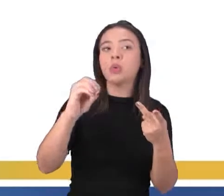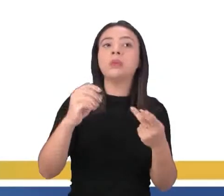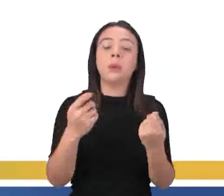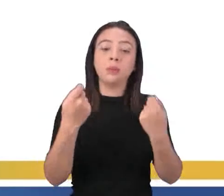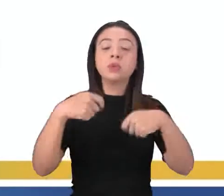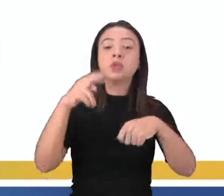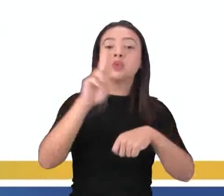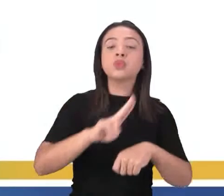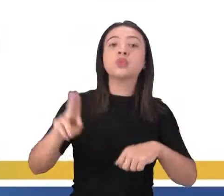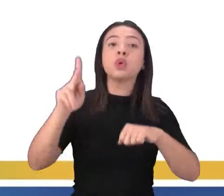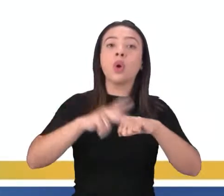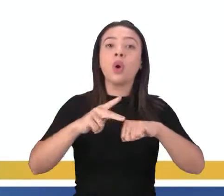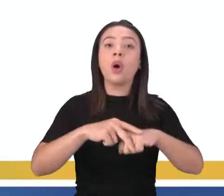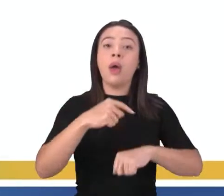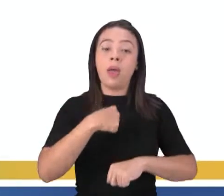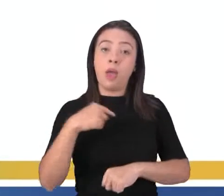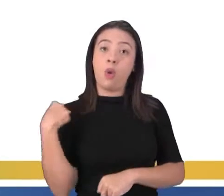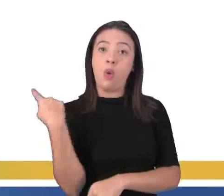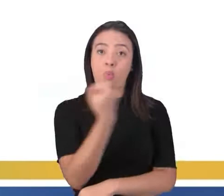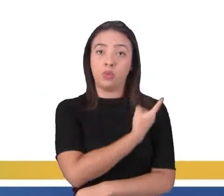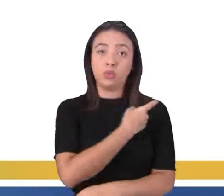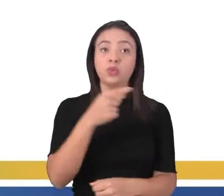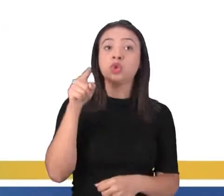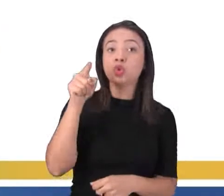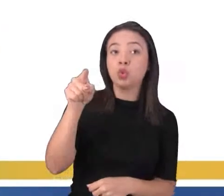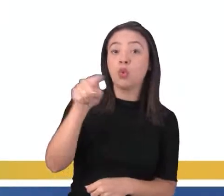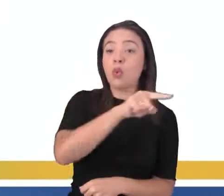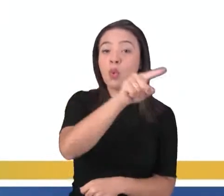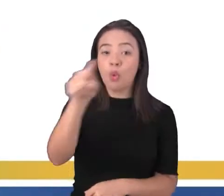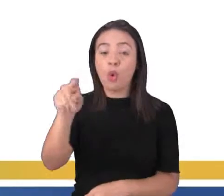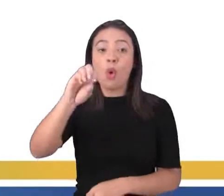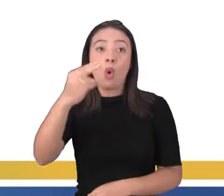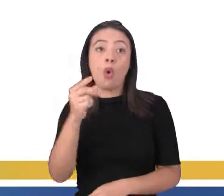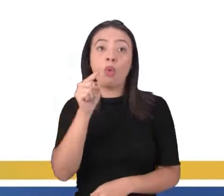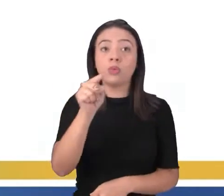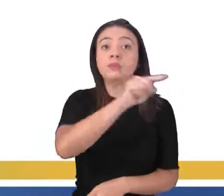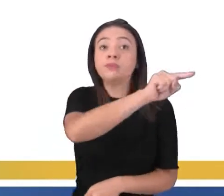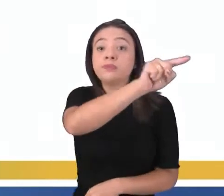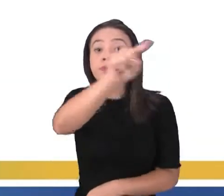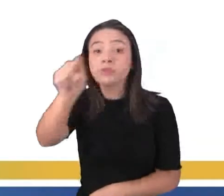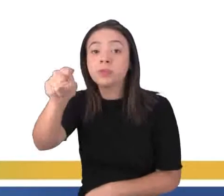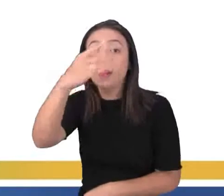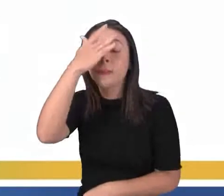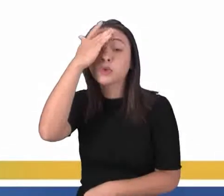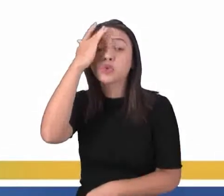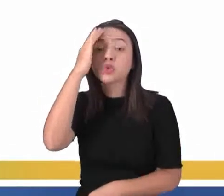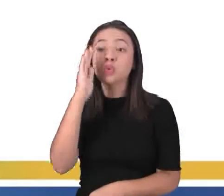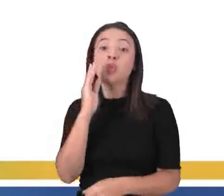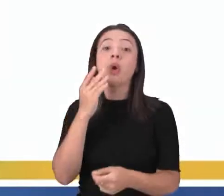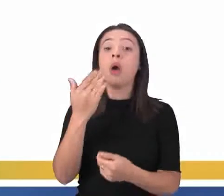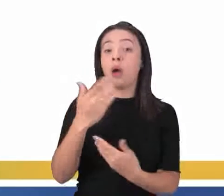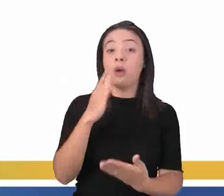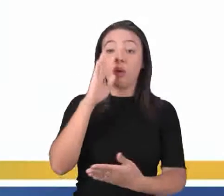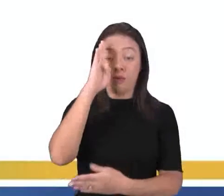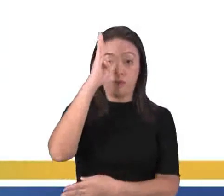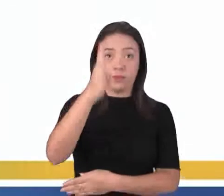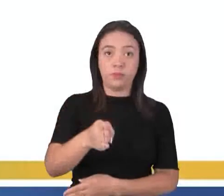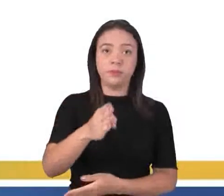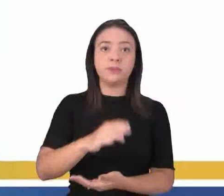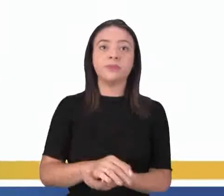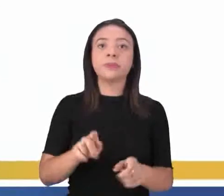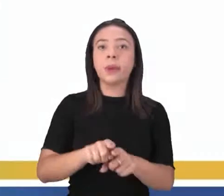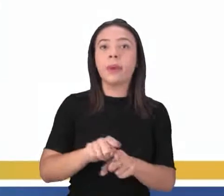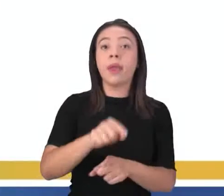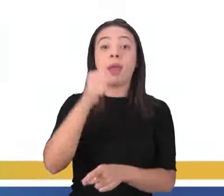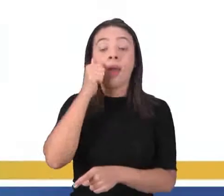usa os pronomes tu, vós, você ou vocês para designar a quem se dirige. E ele, ela,